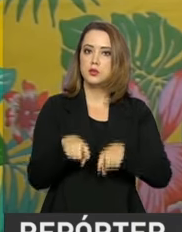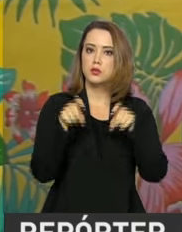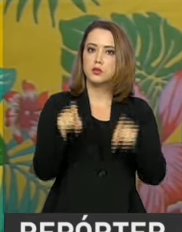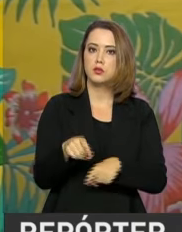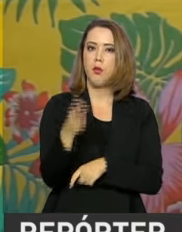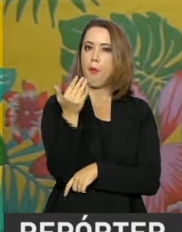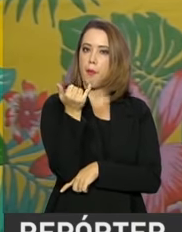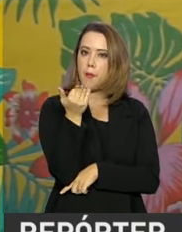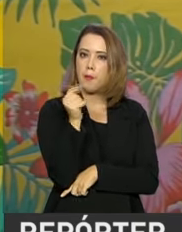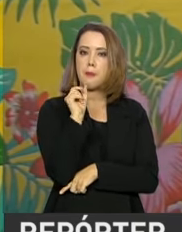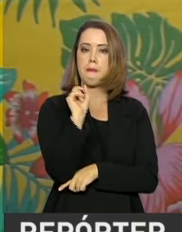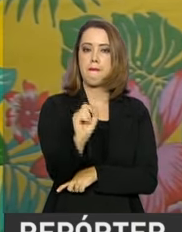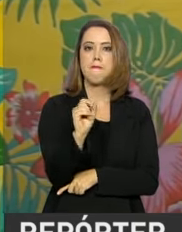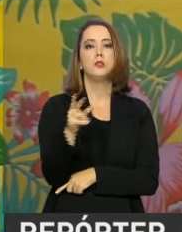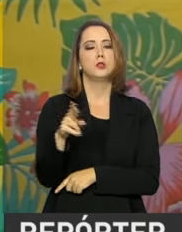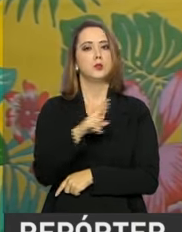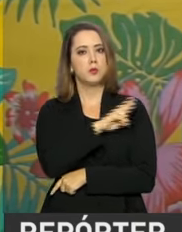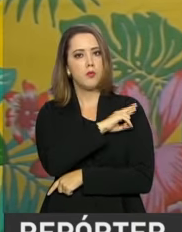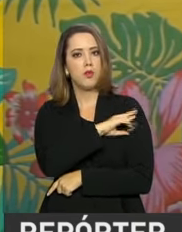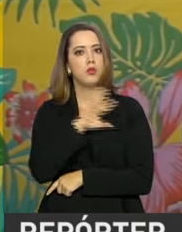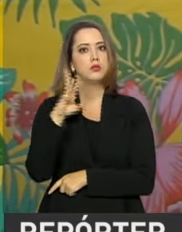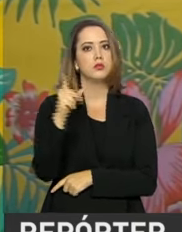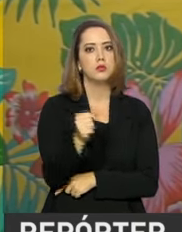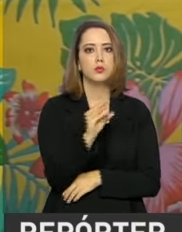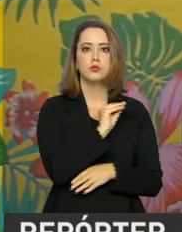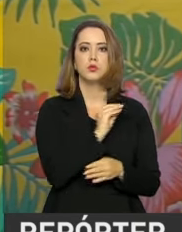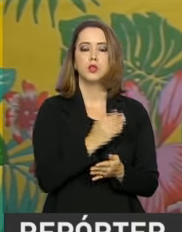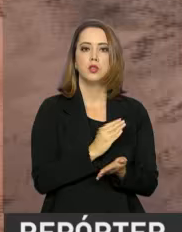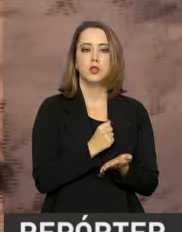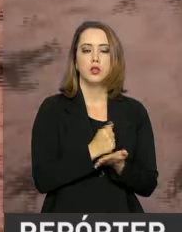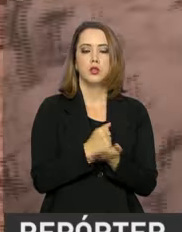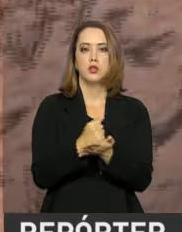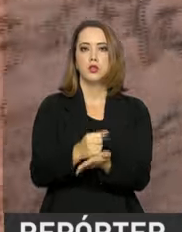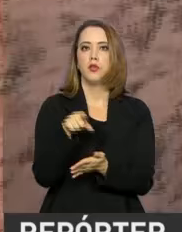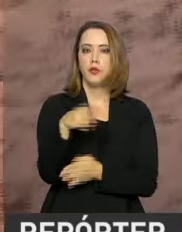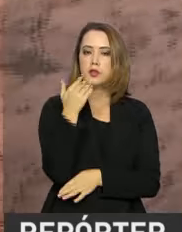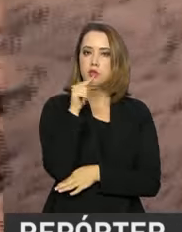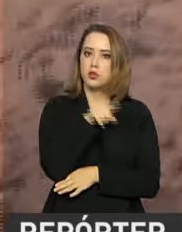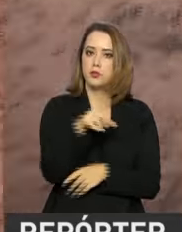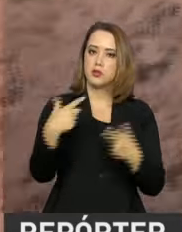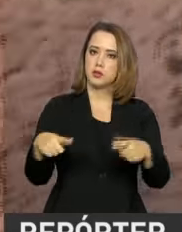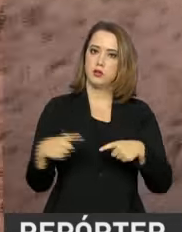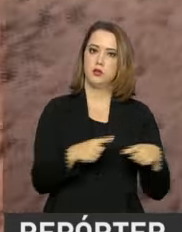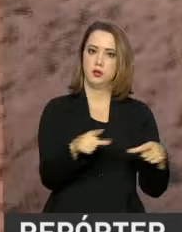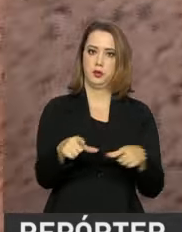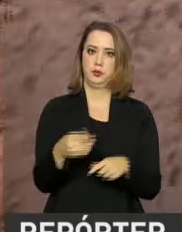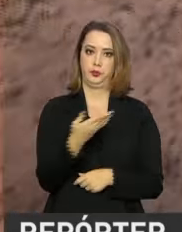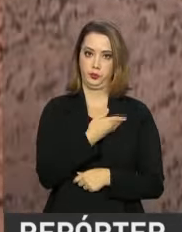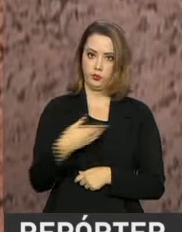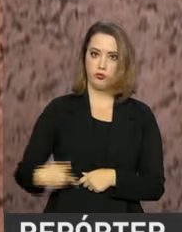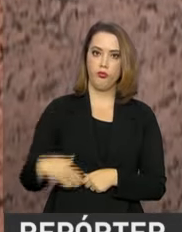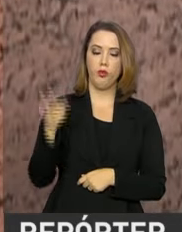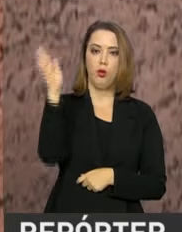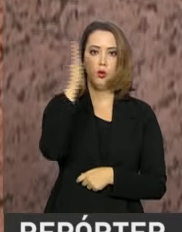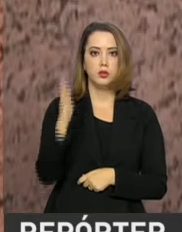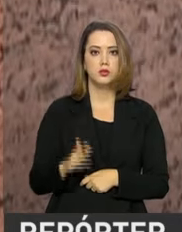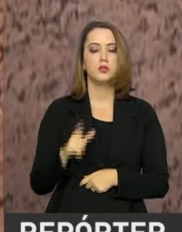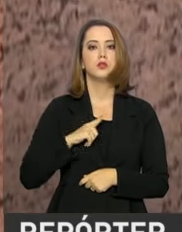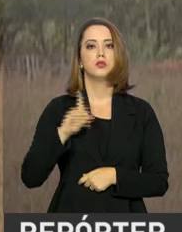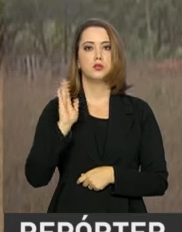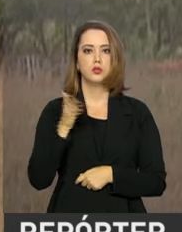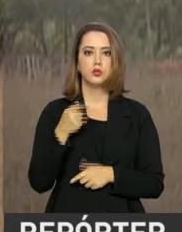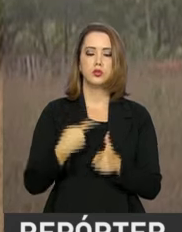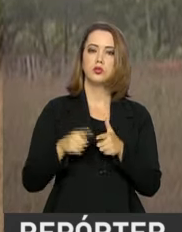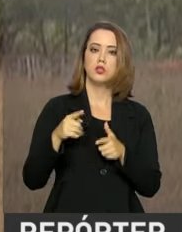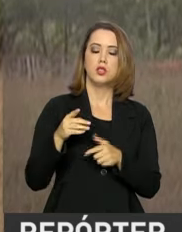todo o fornecimento de alimentos para aquela região mesmo. O governo brasileiro criou uma política nacional para combater o